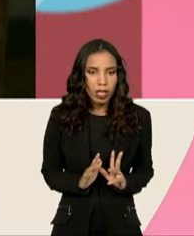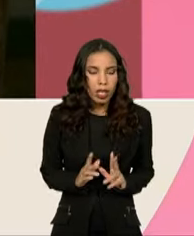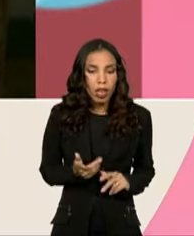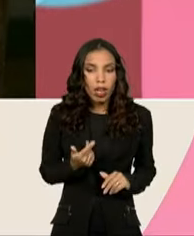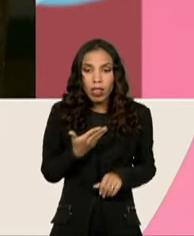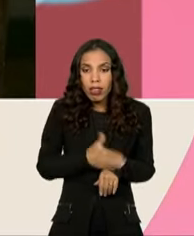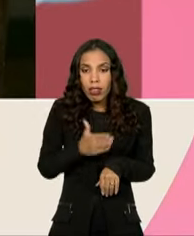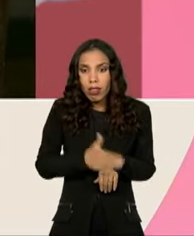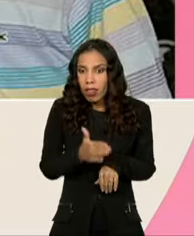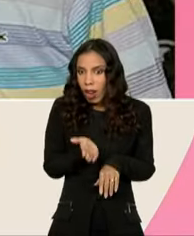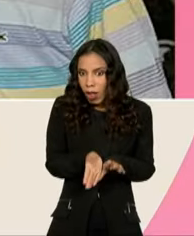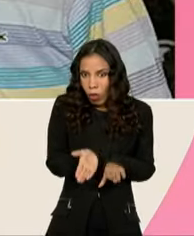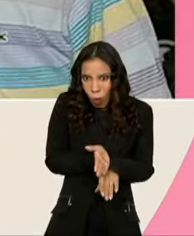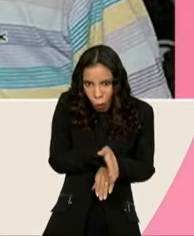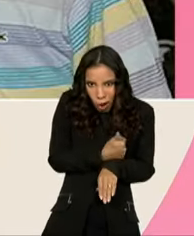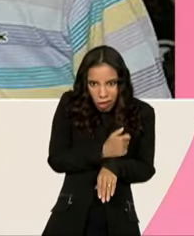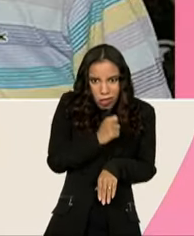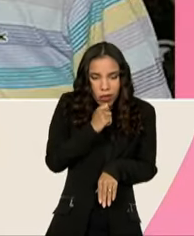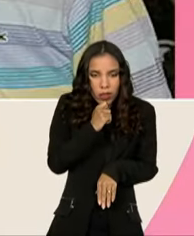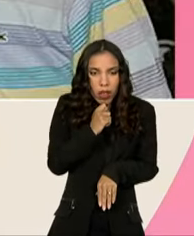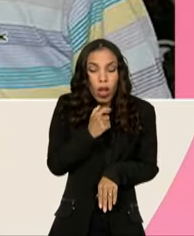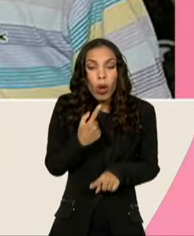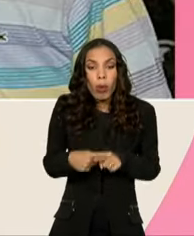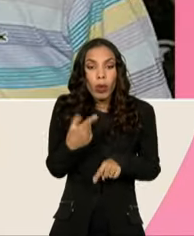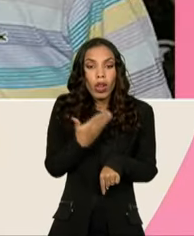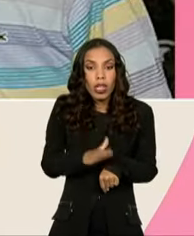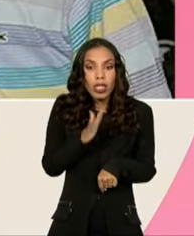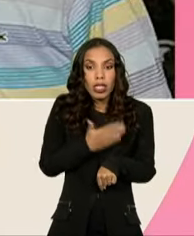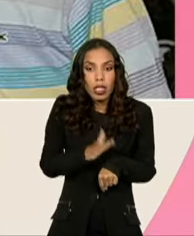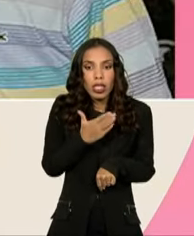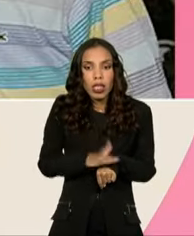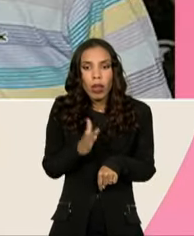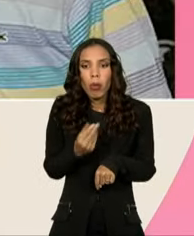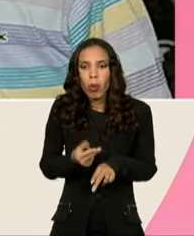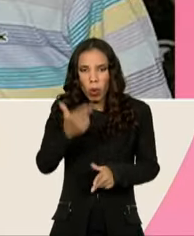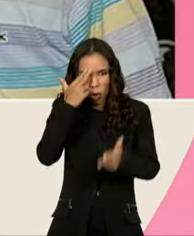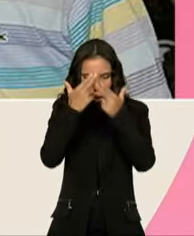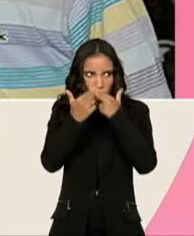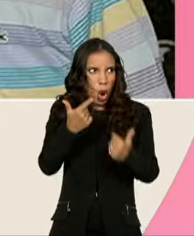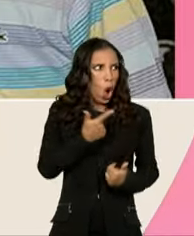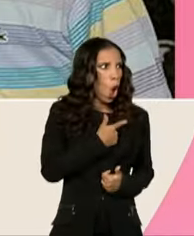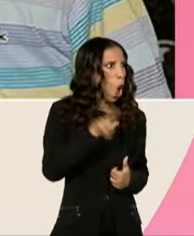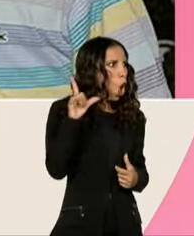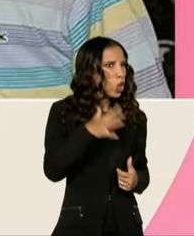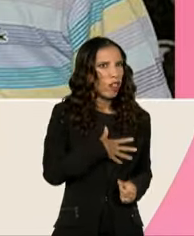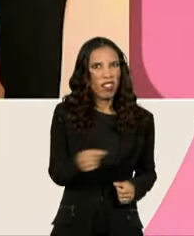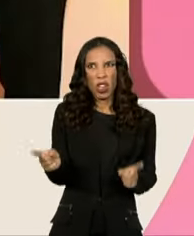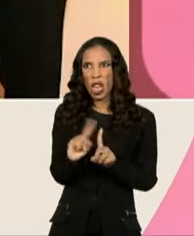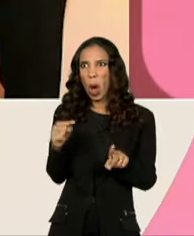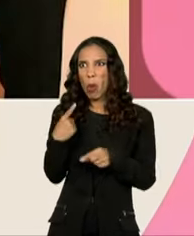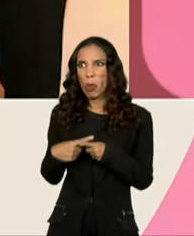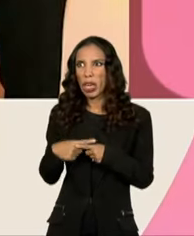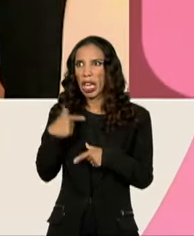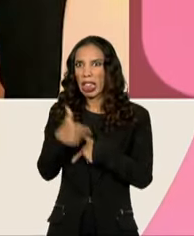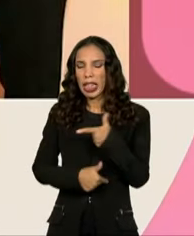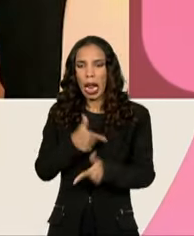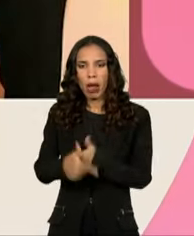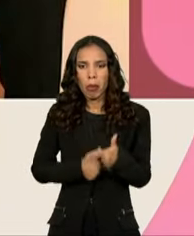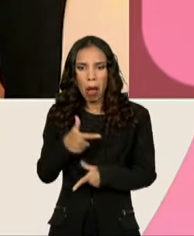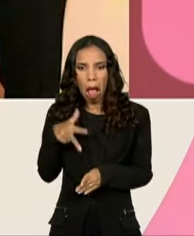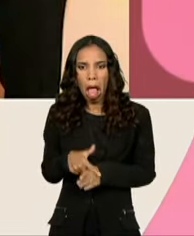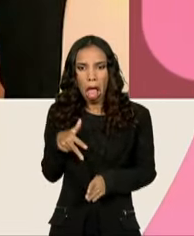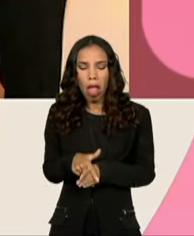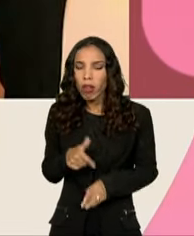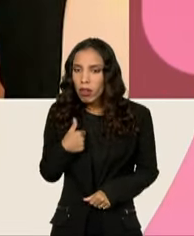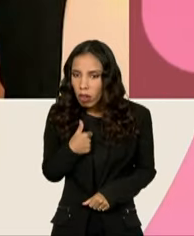verdade. Pois é, porque às vezes o treino faz com que você fique muito traumatizado. Muitas pessoas dizem, eu não vou ter outro filho porque dá trabalho demais, né? Eu não tive isso.